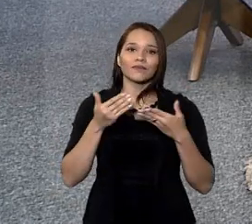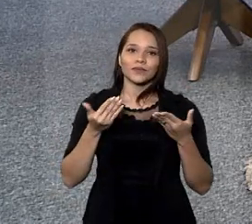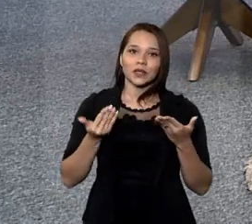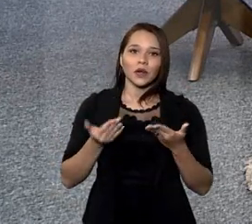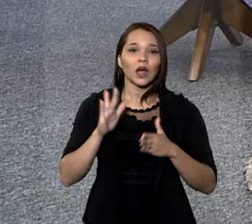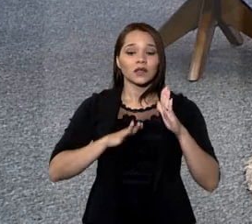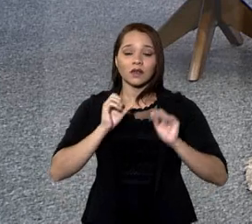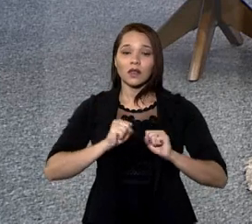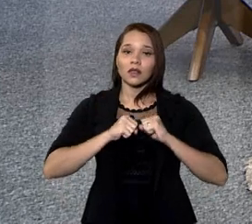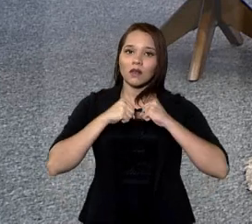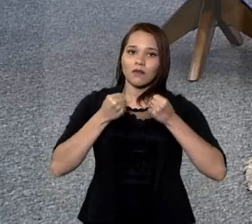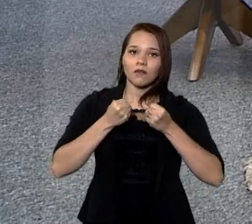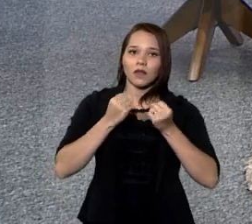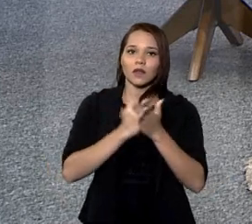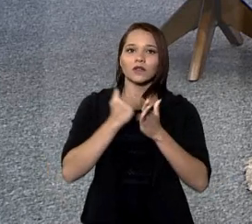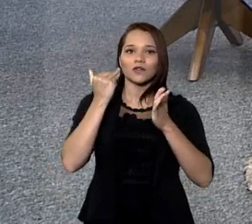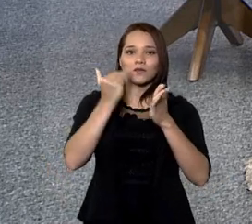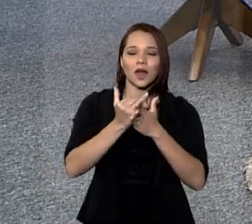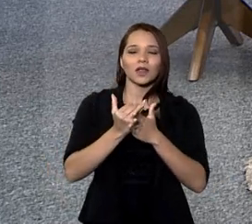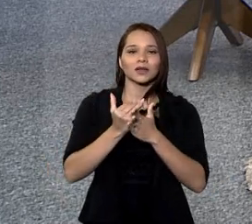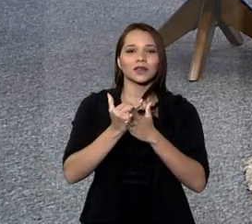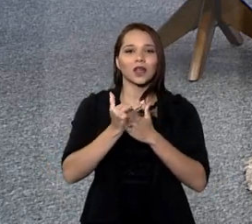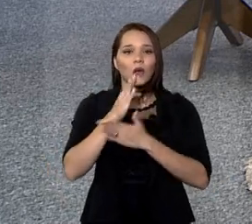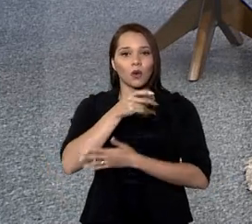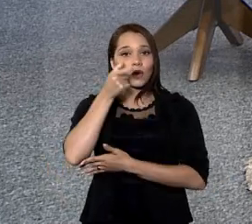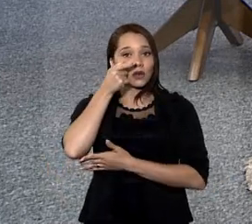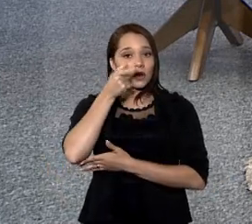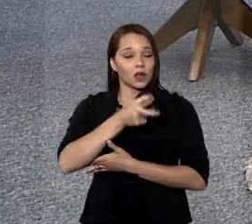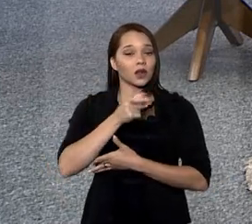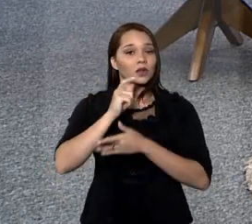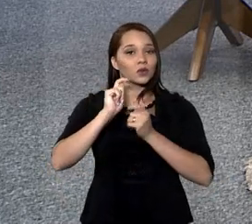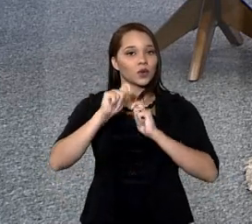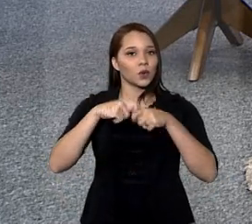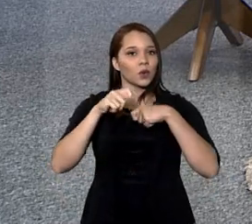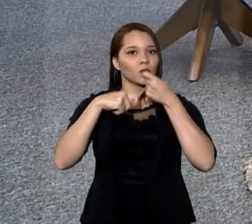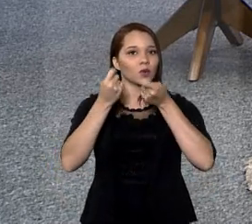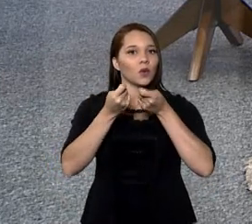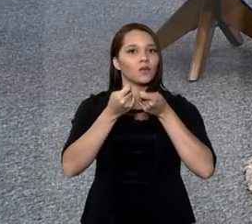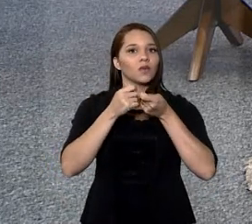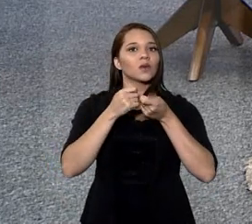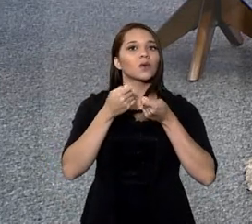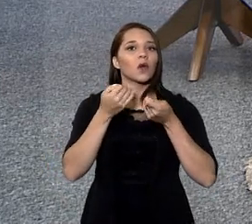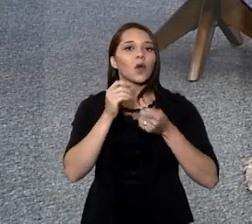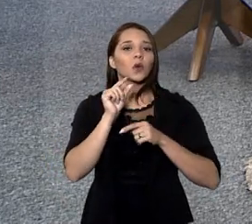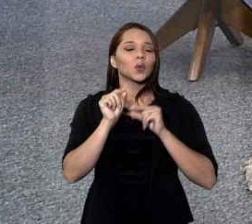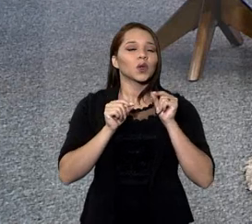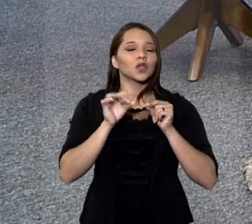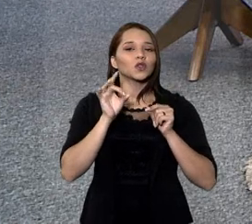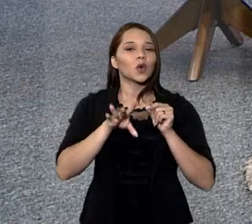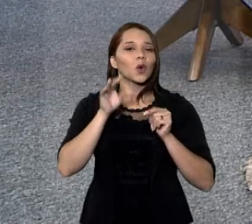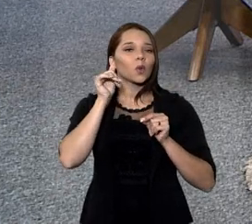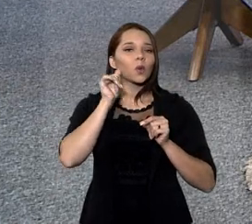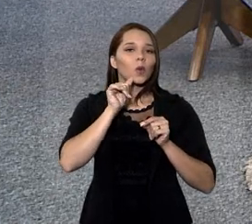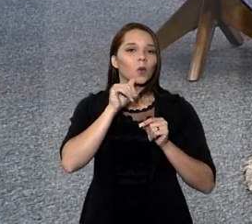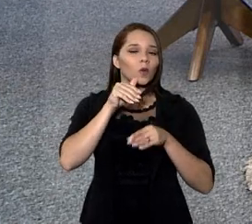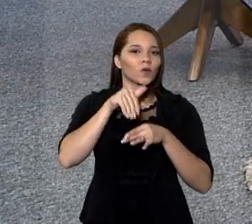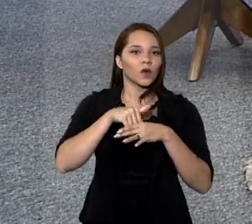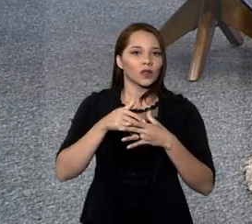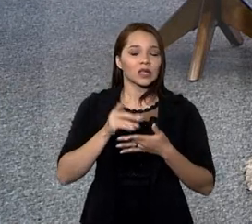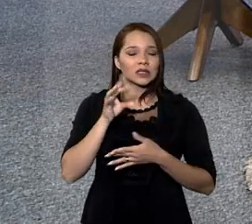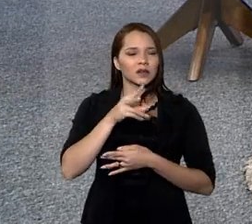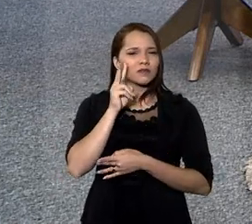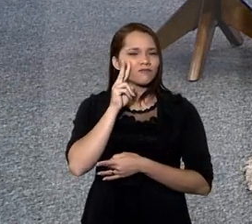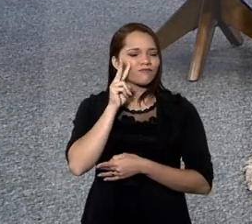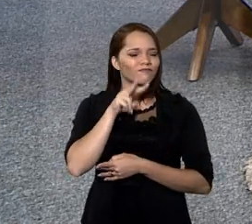necessariamente às vezes defendi muito mais um o peso do interesse econômico ou de classe do que mas de